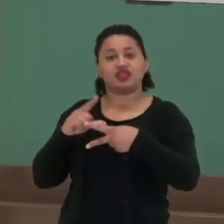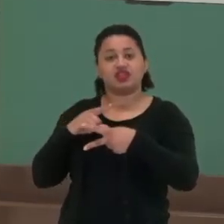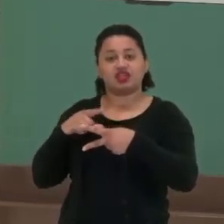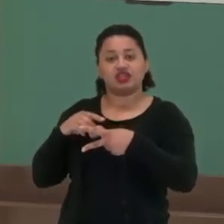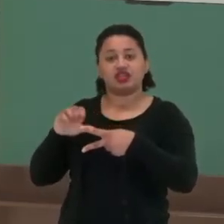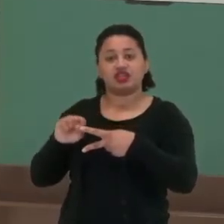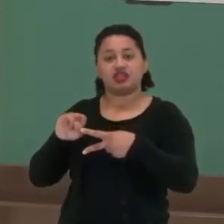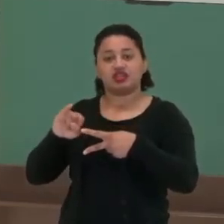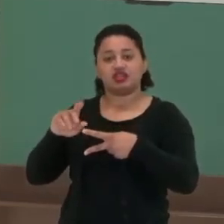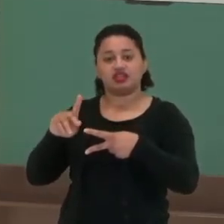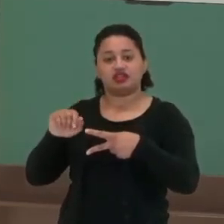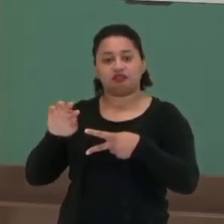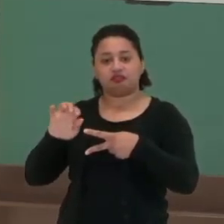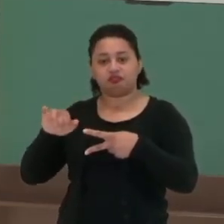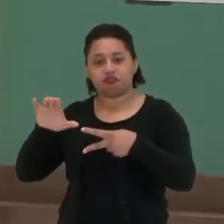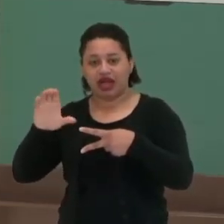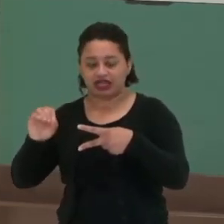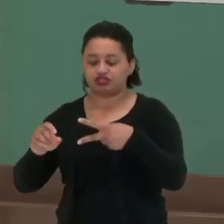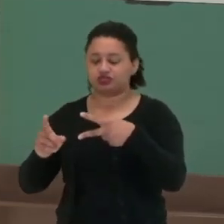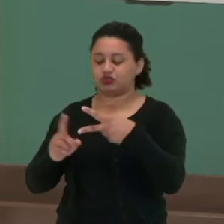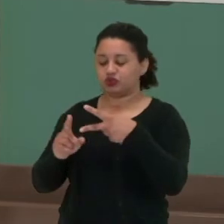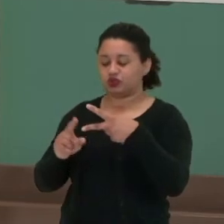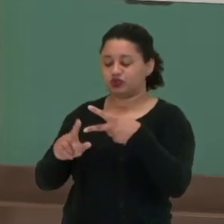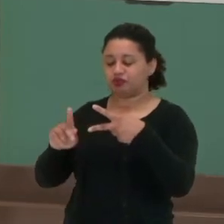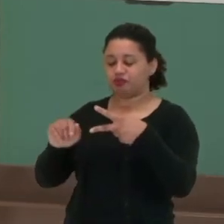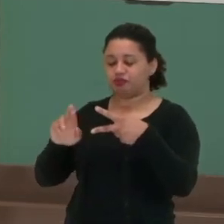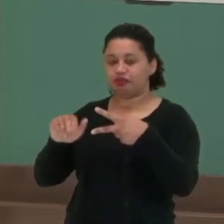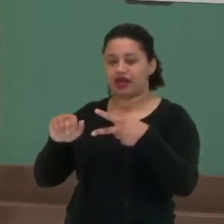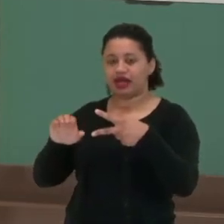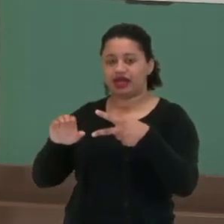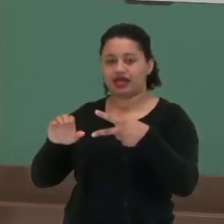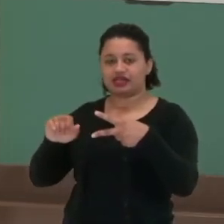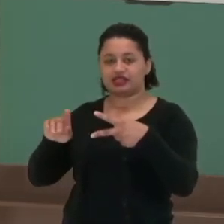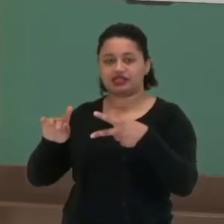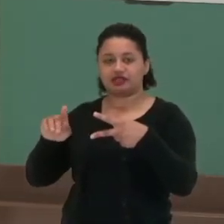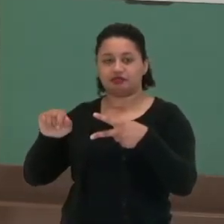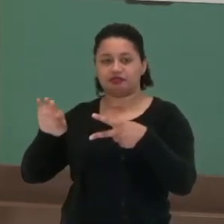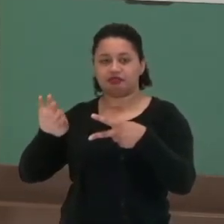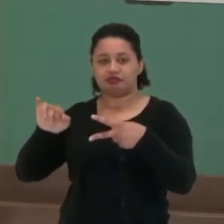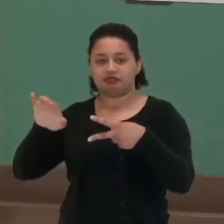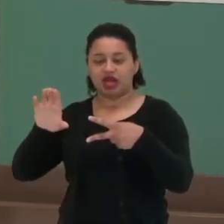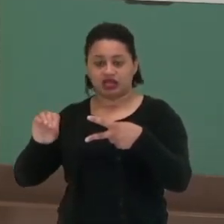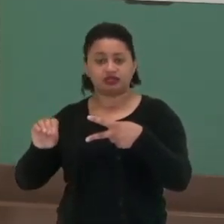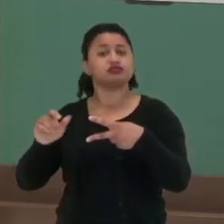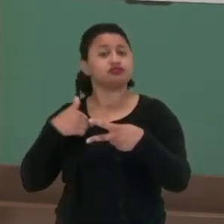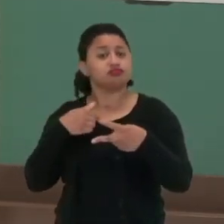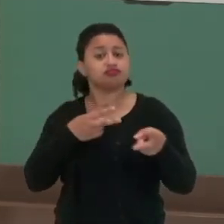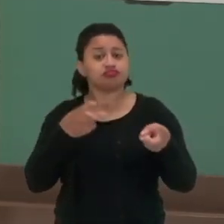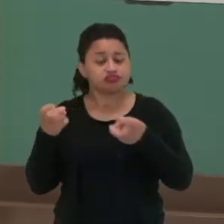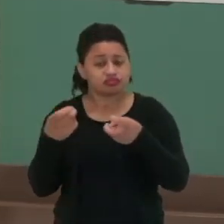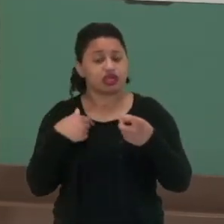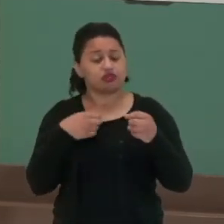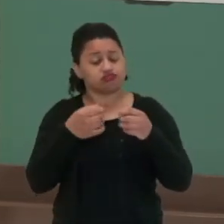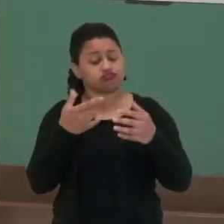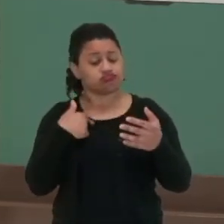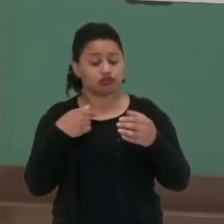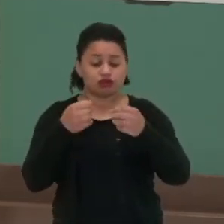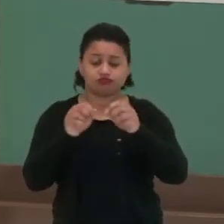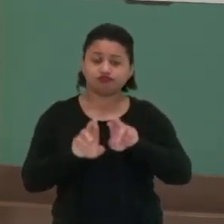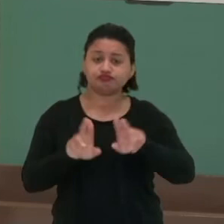finalzinho, simpático e parasimpático. Então nós percebemos como esse sistema é tão complexo e